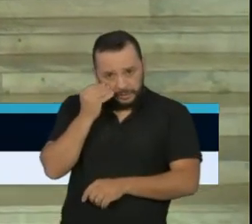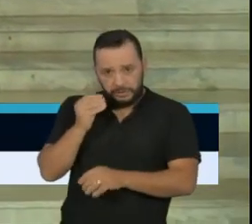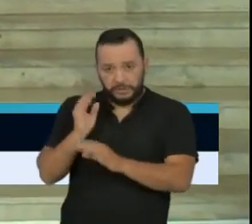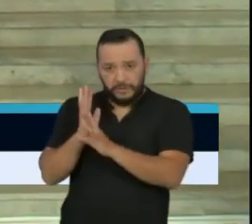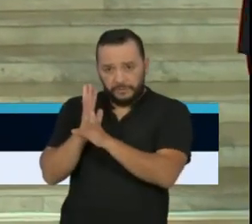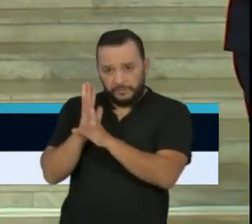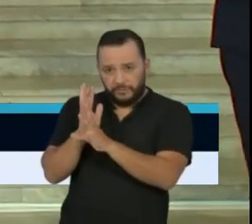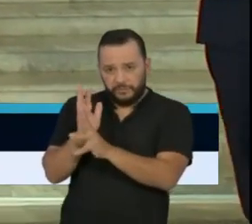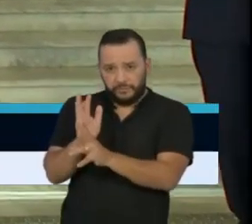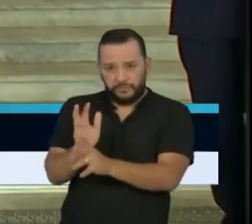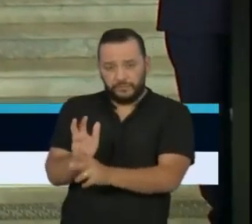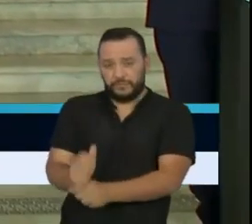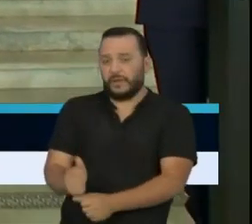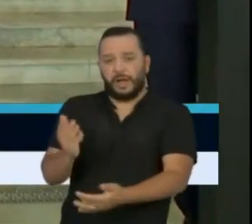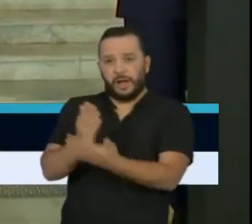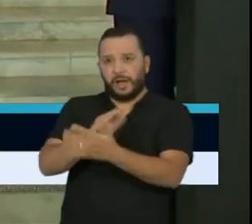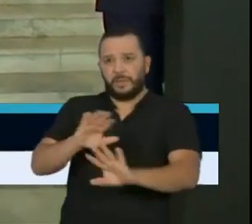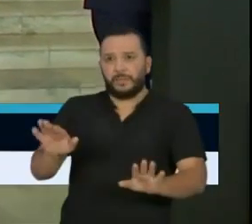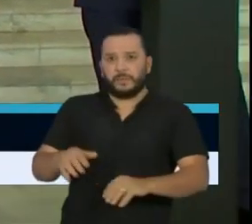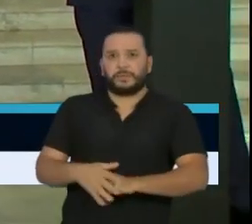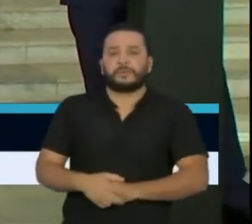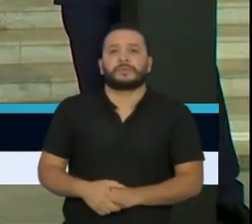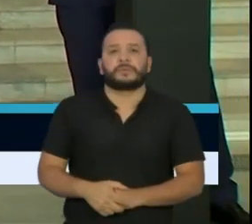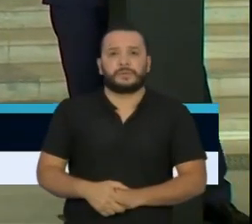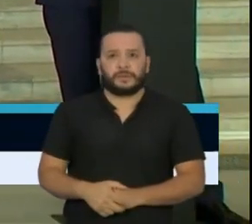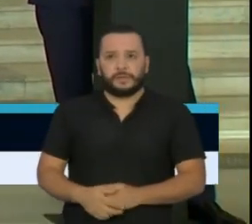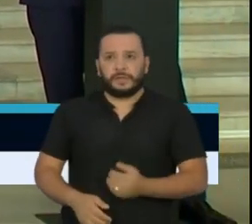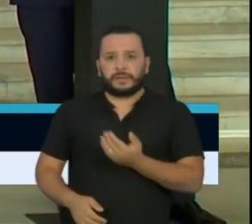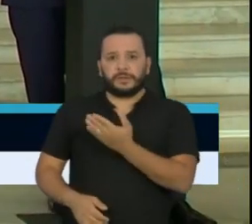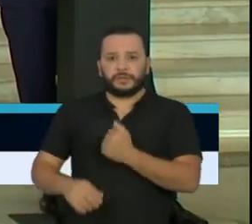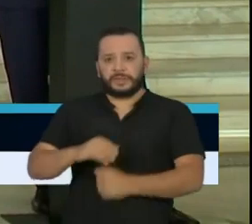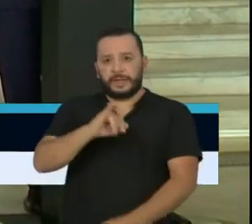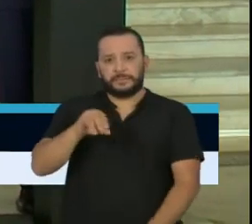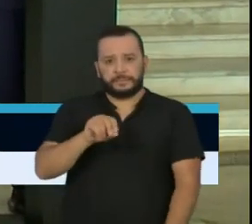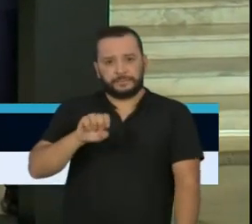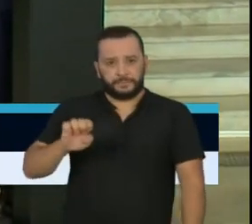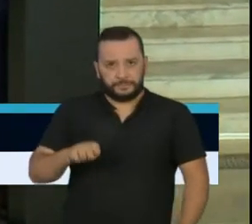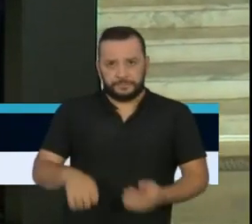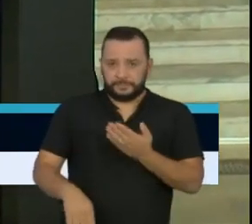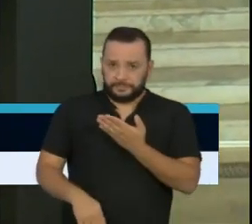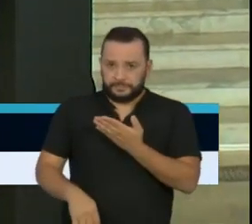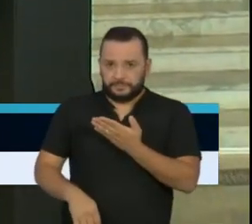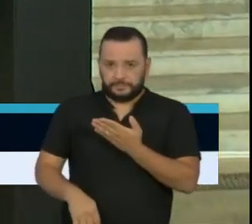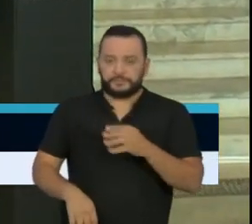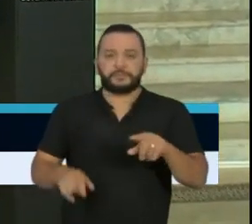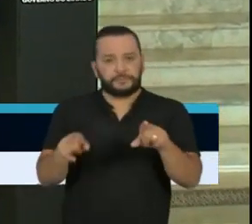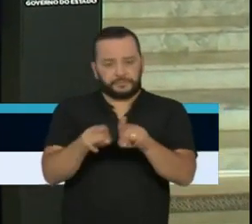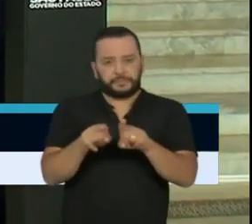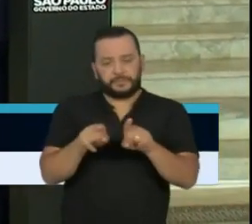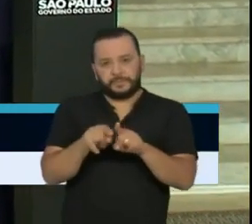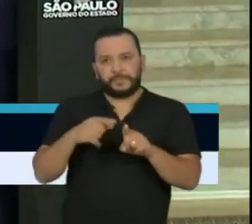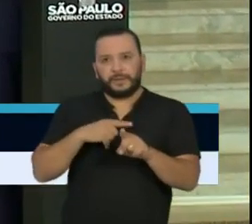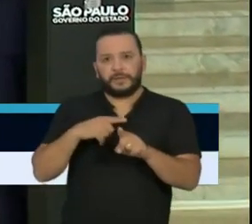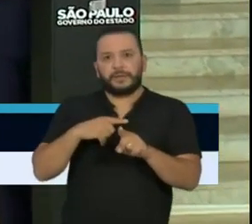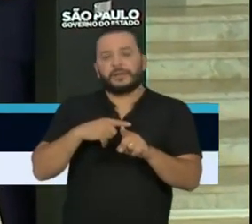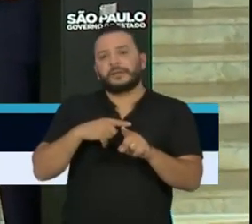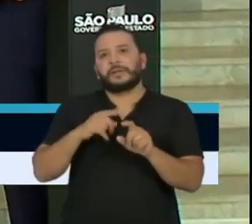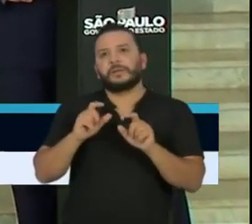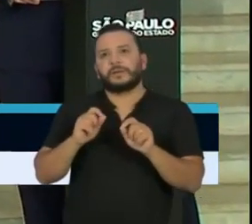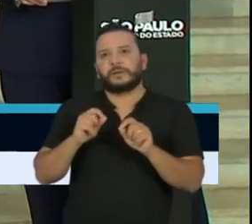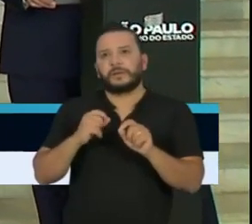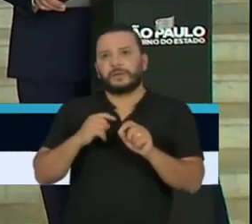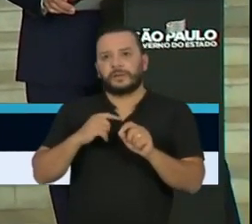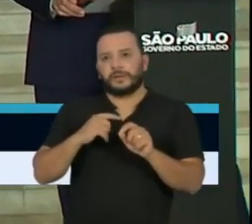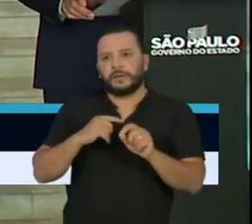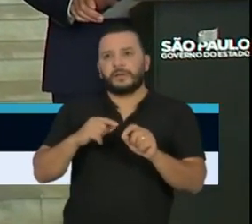por favor. Obrigada. Muito obrigado, Beth, pela pergunta. De fato, existem vários fatores